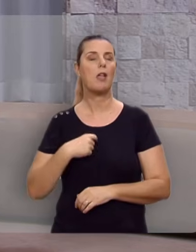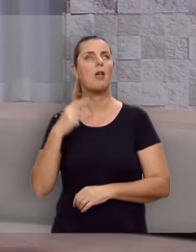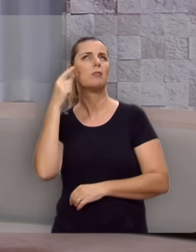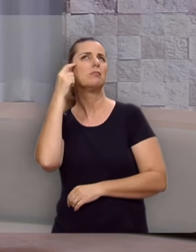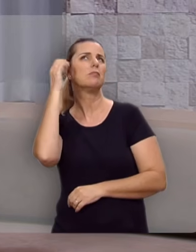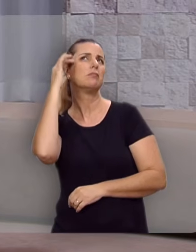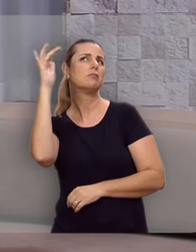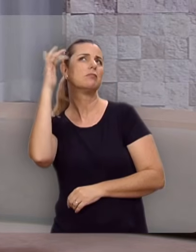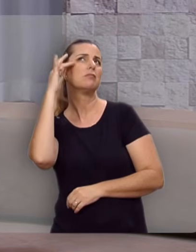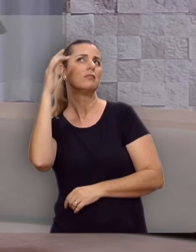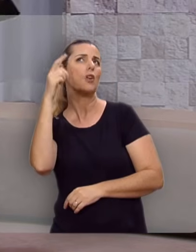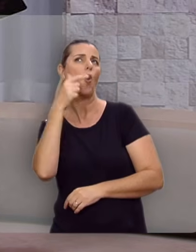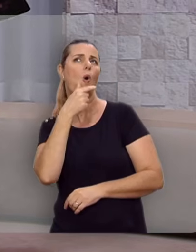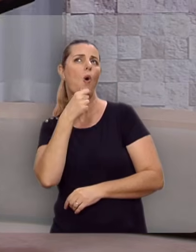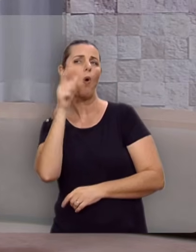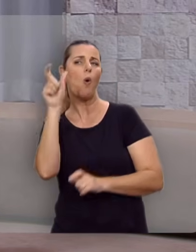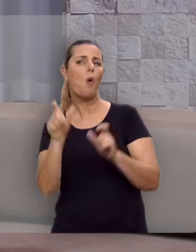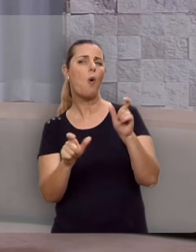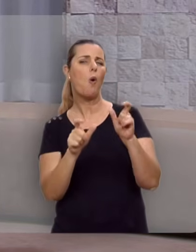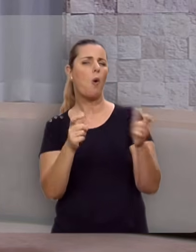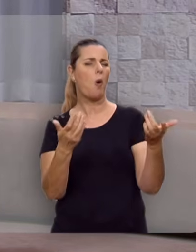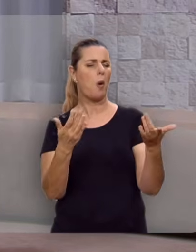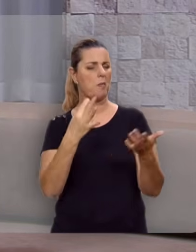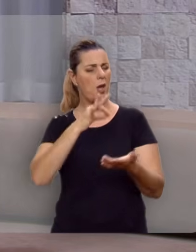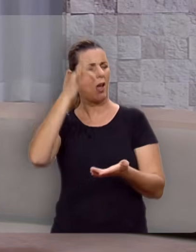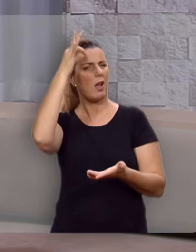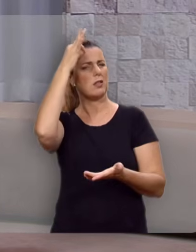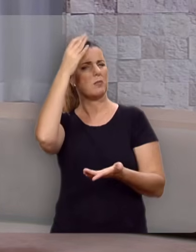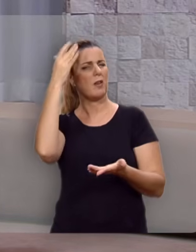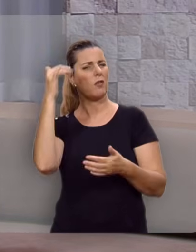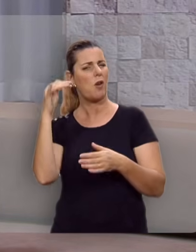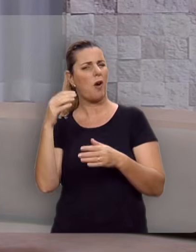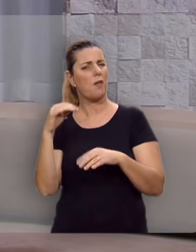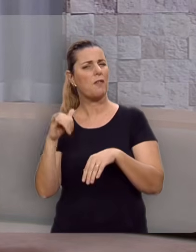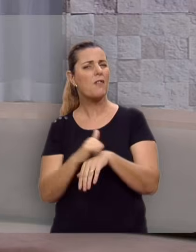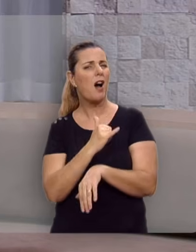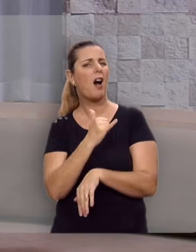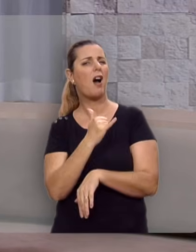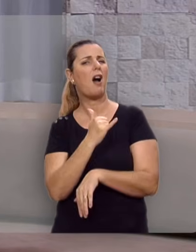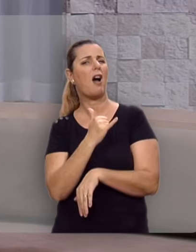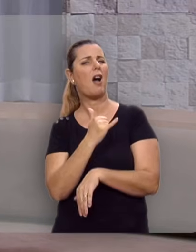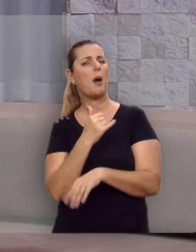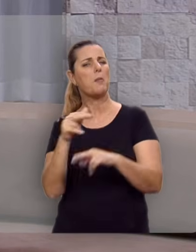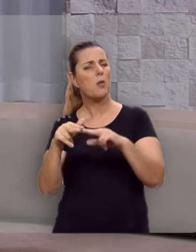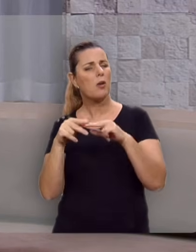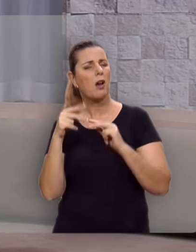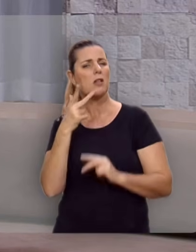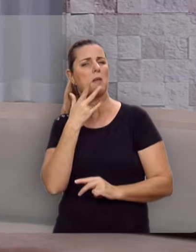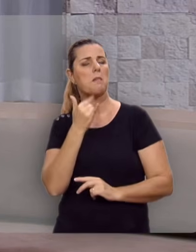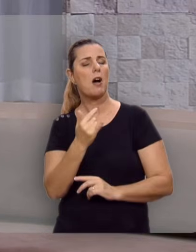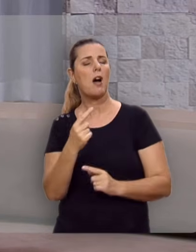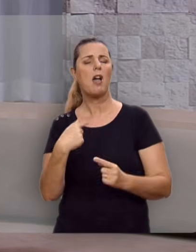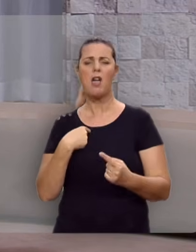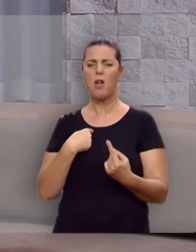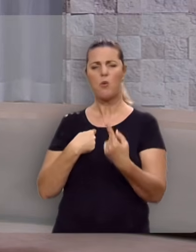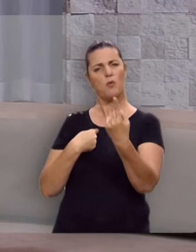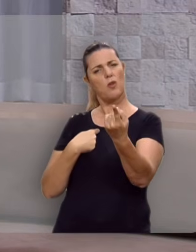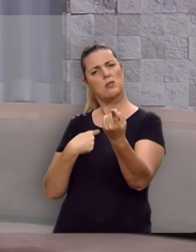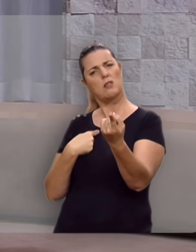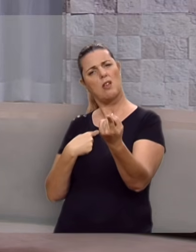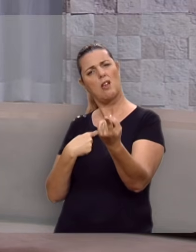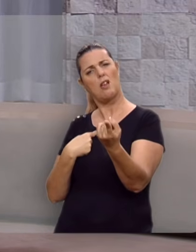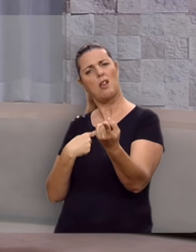E eu fico imaginando que se homens desta estatura espiritual falharam na missão da paternidade, eu e